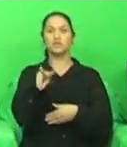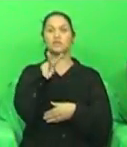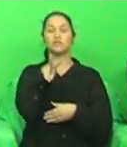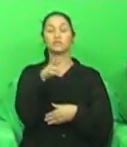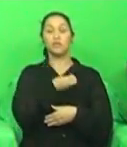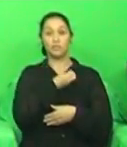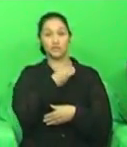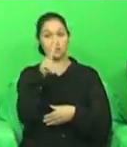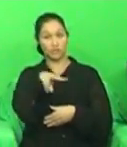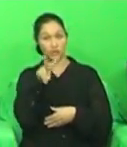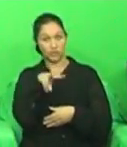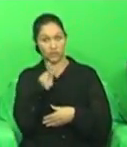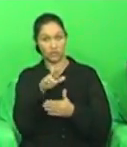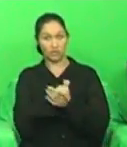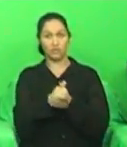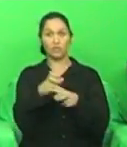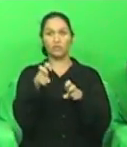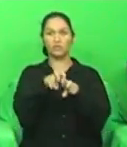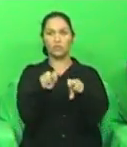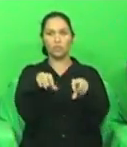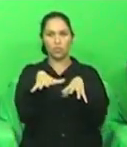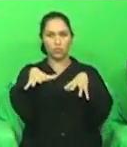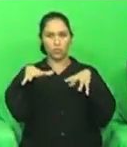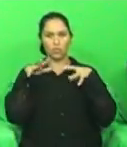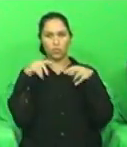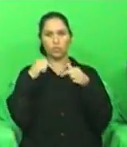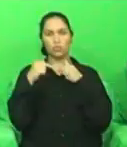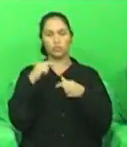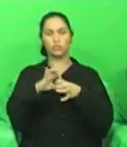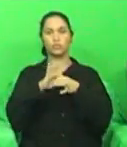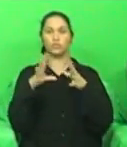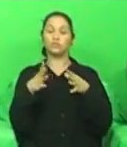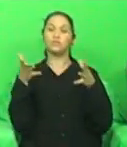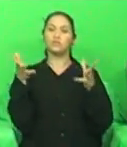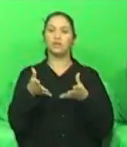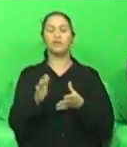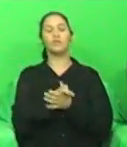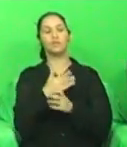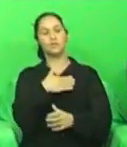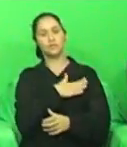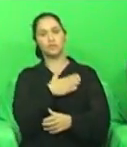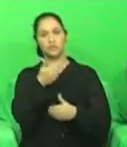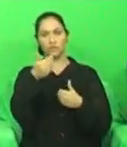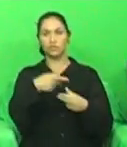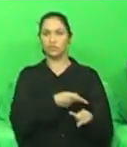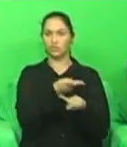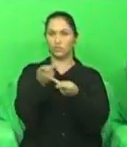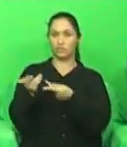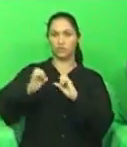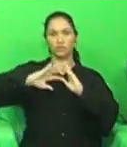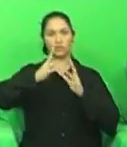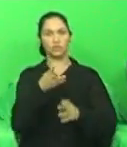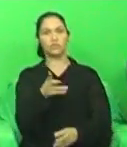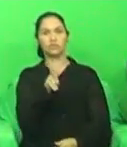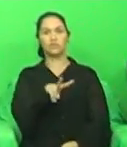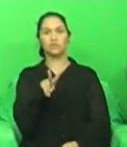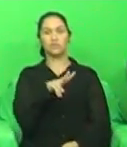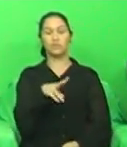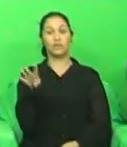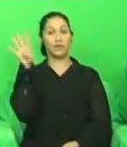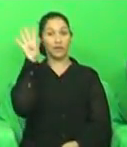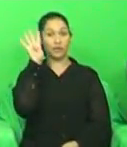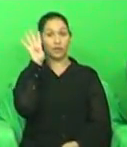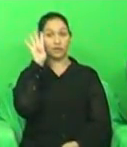não foi à audiência né então eu gostaria de convidá los todos agora para a próxima quarta feira 4 de abril a audiência